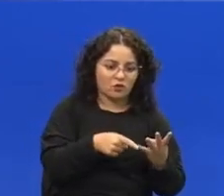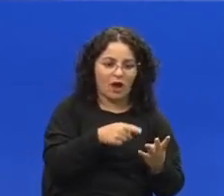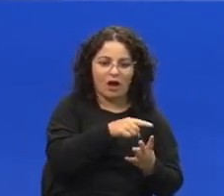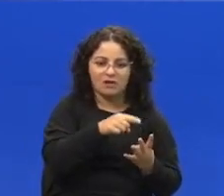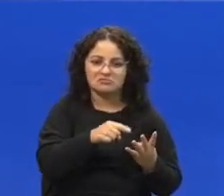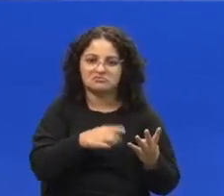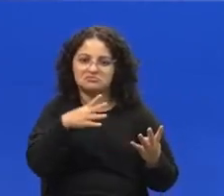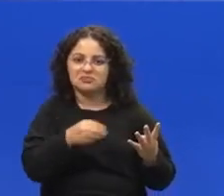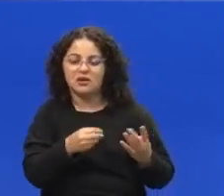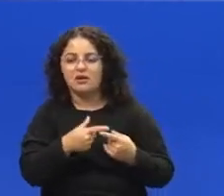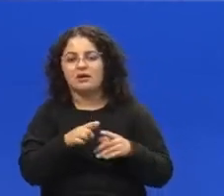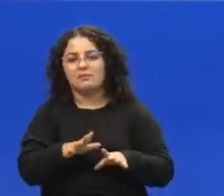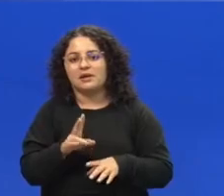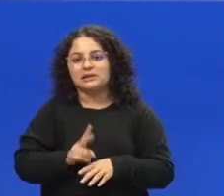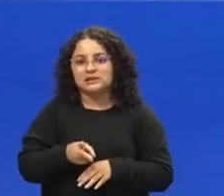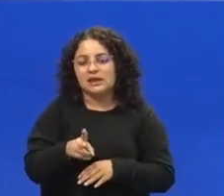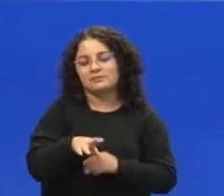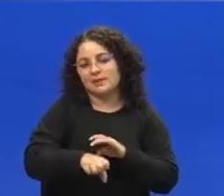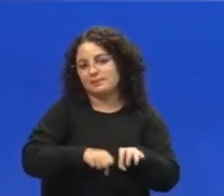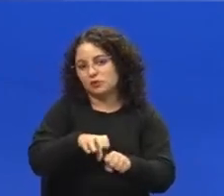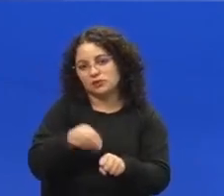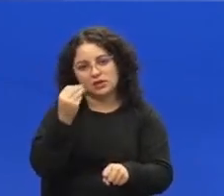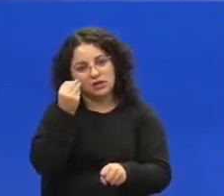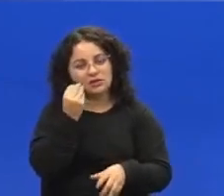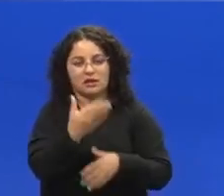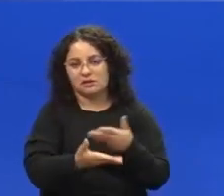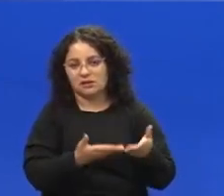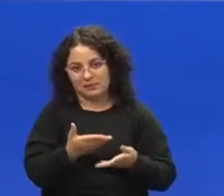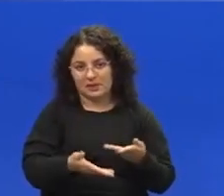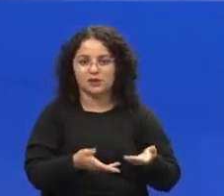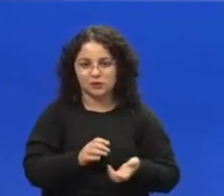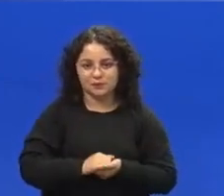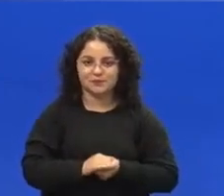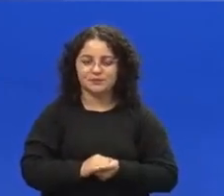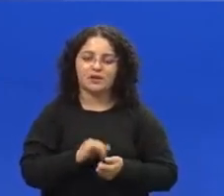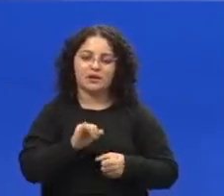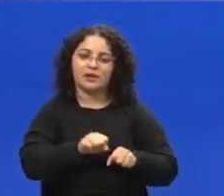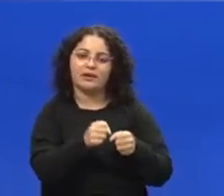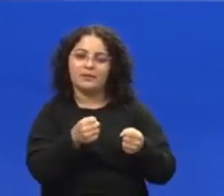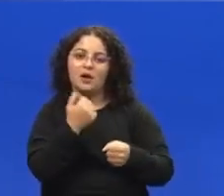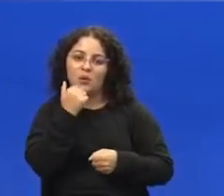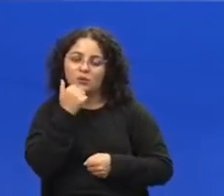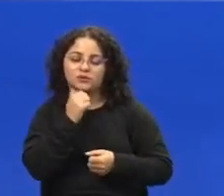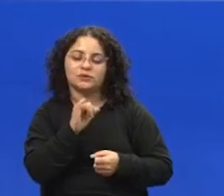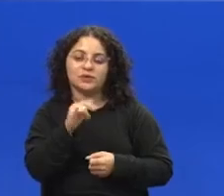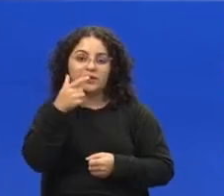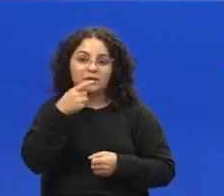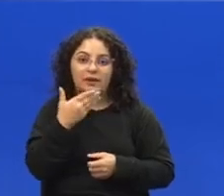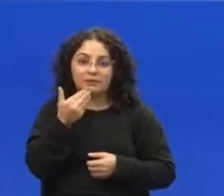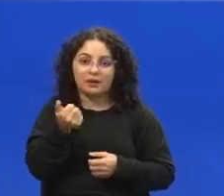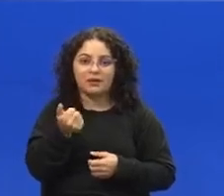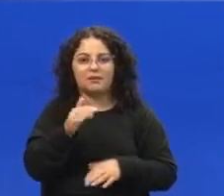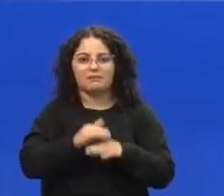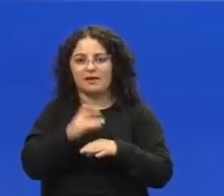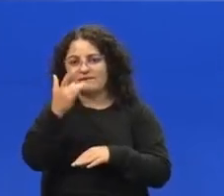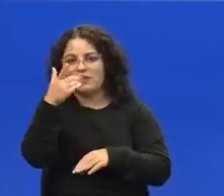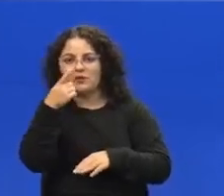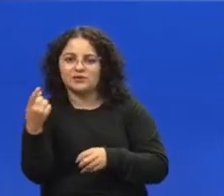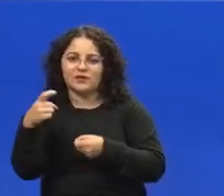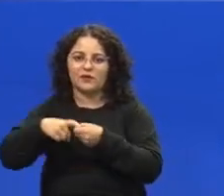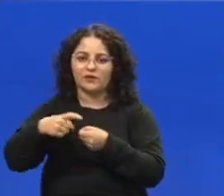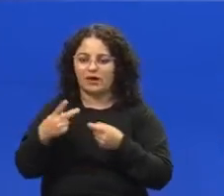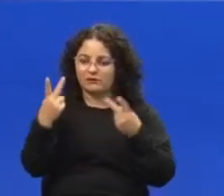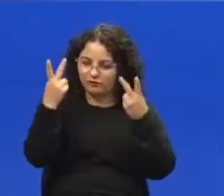princípios, porém, é o que ele sempre busca nesse tratamento de fratura. Quanto melhor ele conseguir fazer isso, mais fácil a recuperação